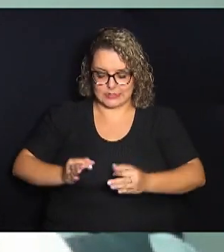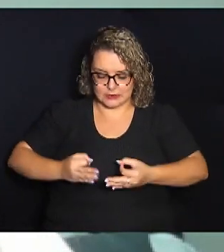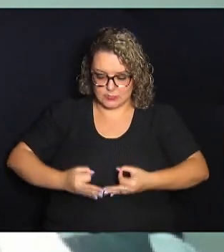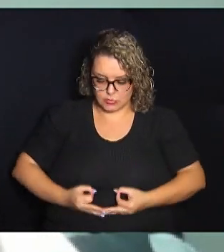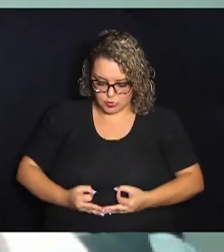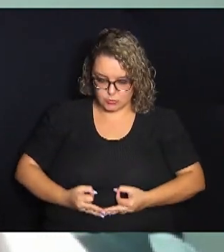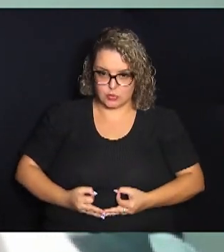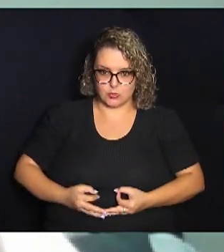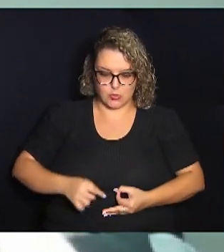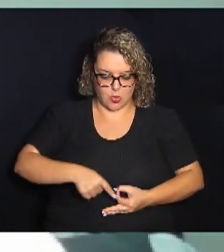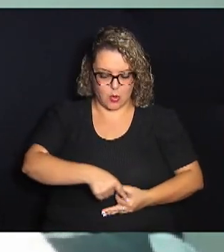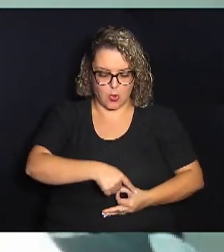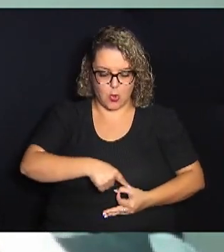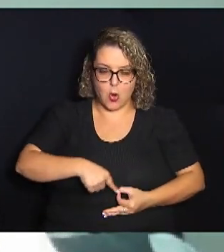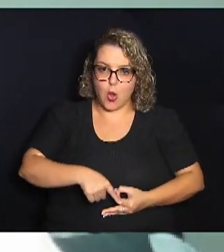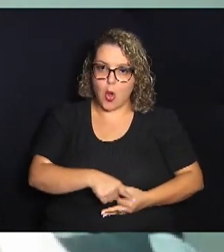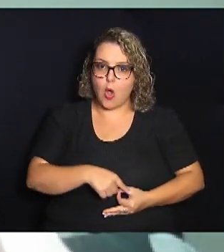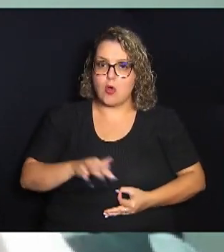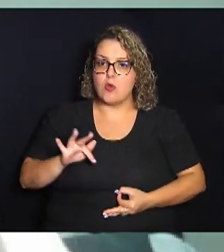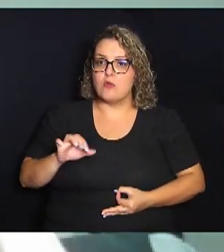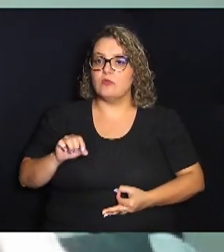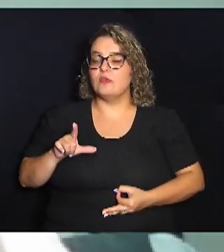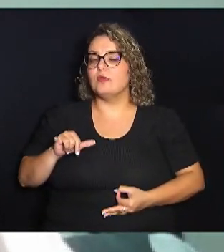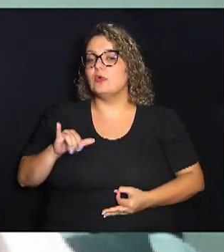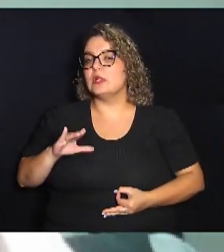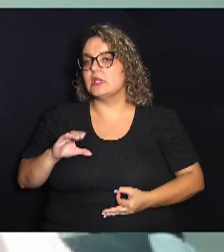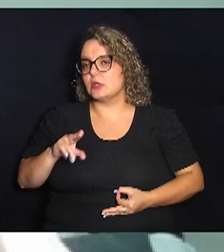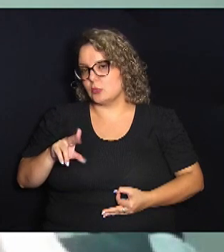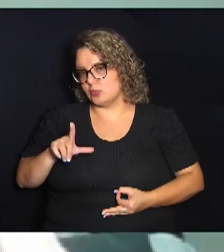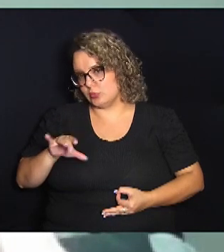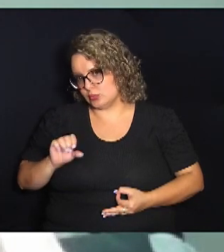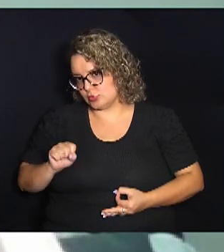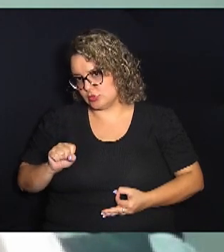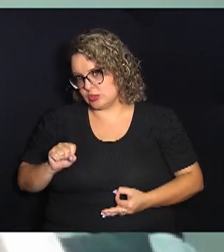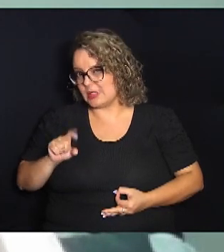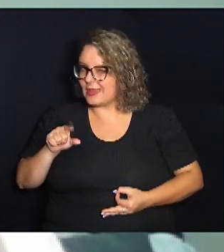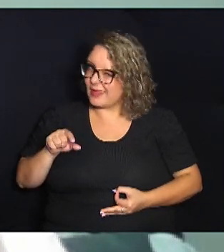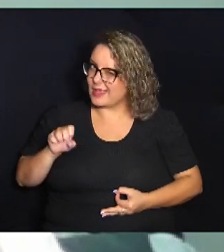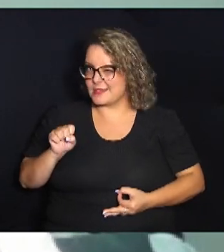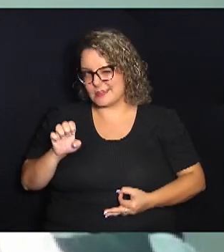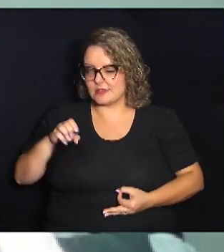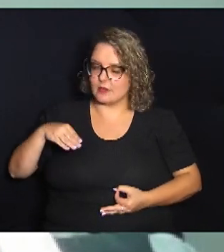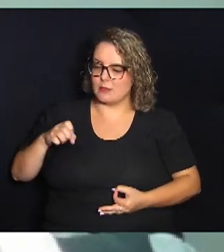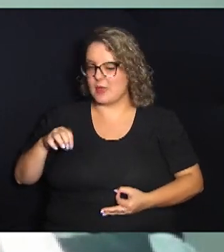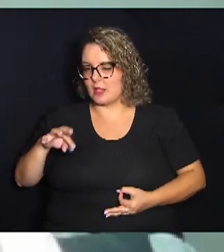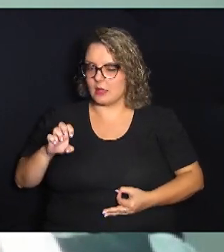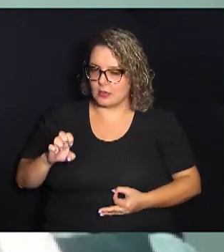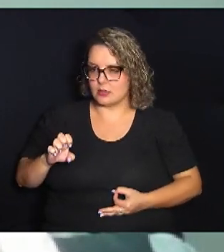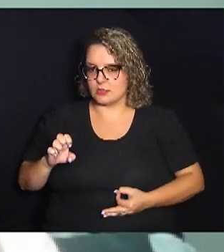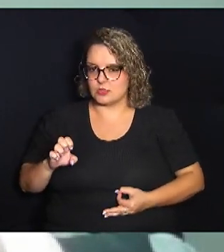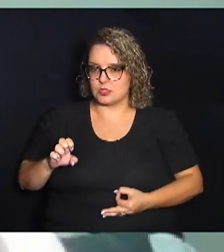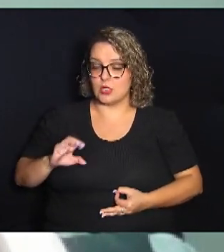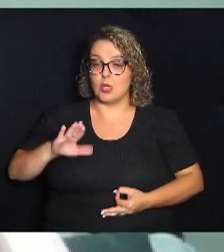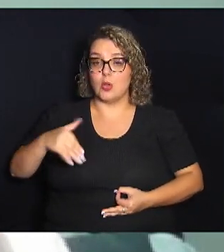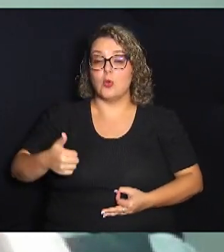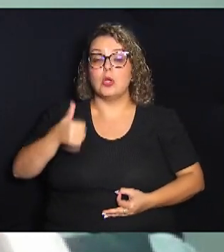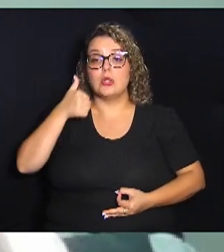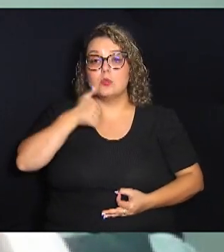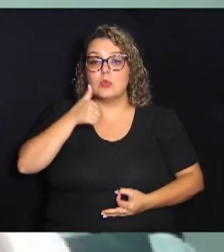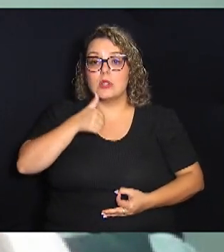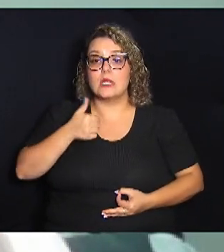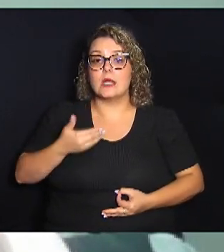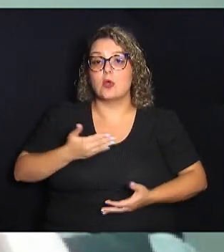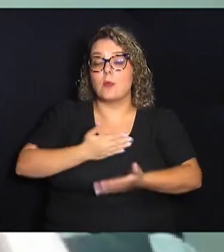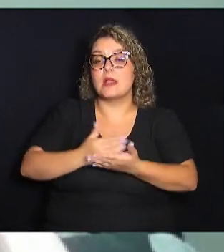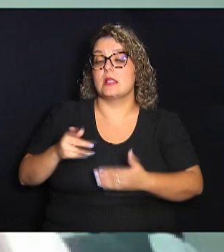de folículos, uma reserva de sementes, digamos assim. Quando a mulher entra na puberdade, ela começa a ovular. E quando